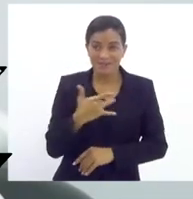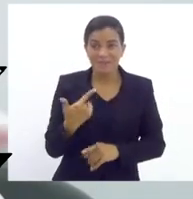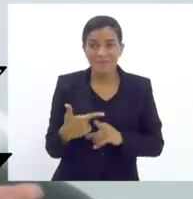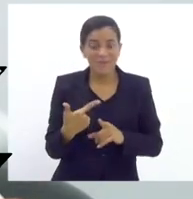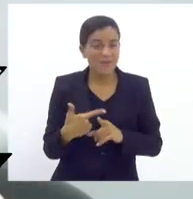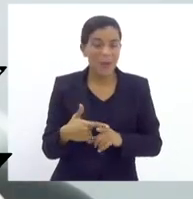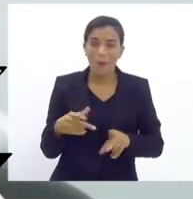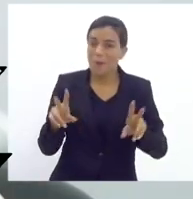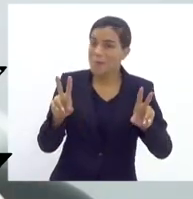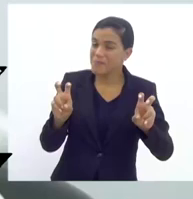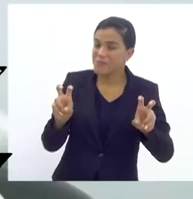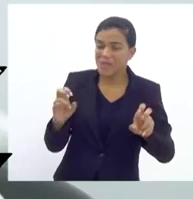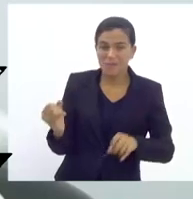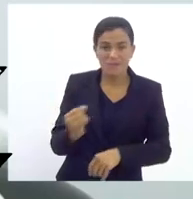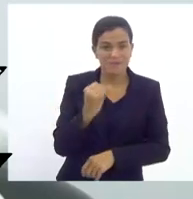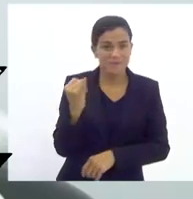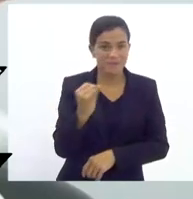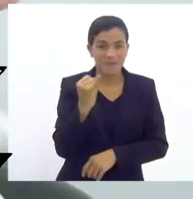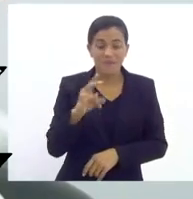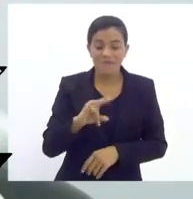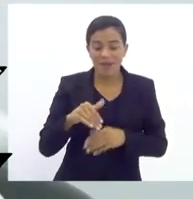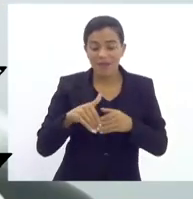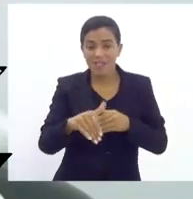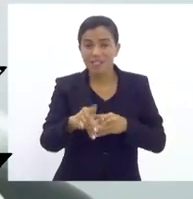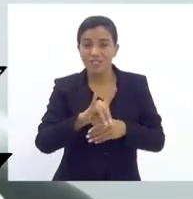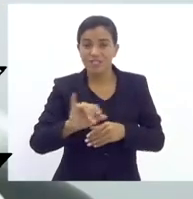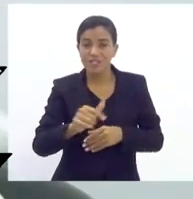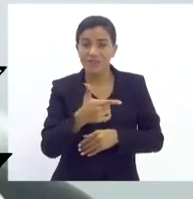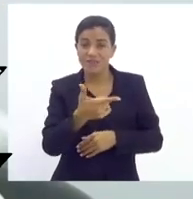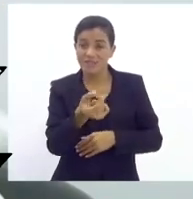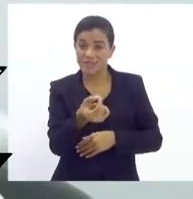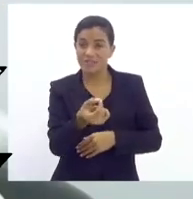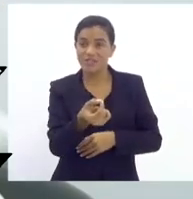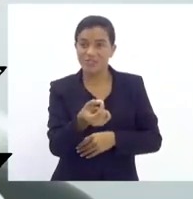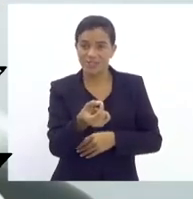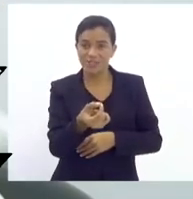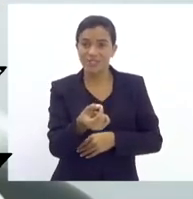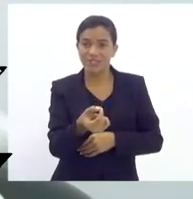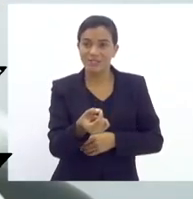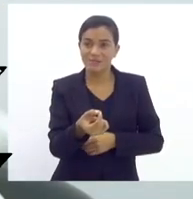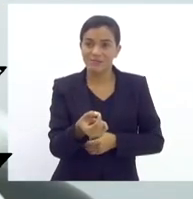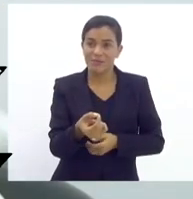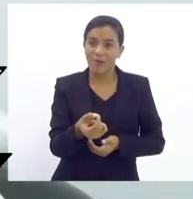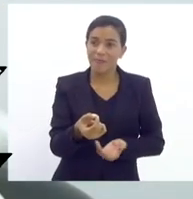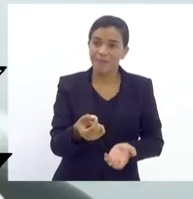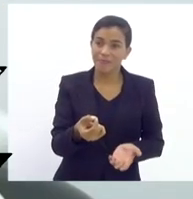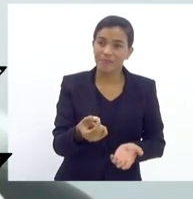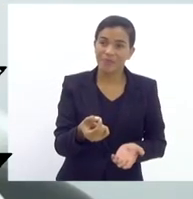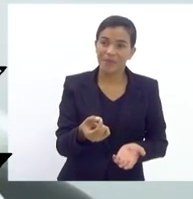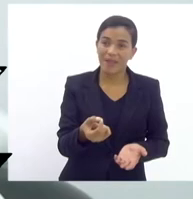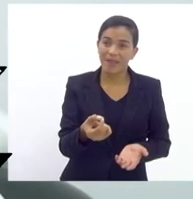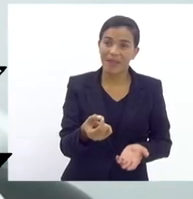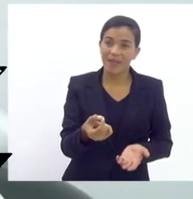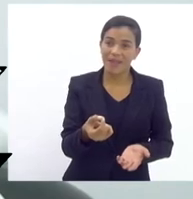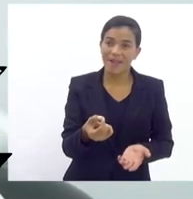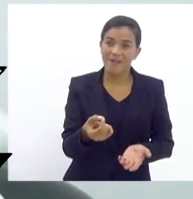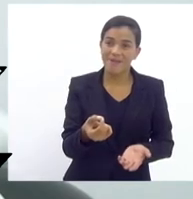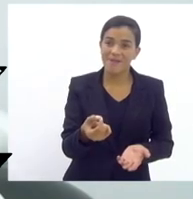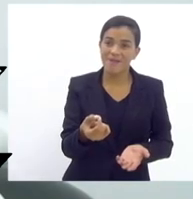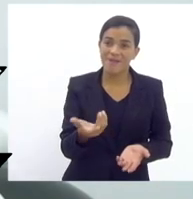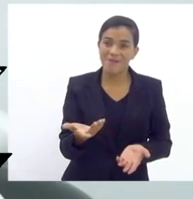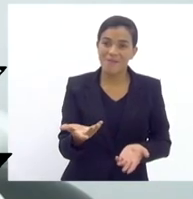é um tema extremamente importante vai acontecer no próximo dia 20 né e eu acho que é